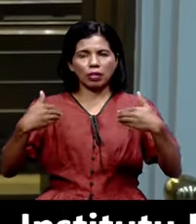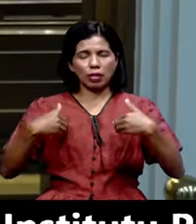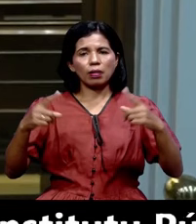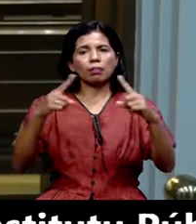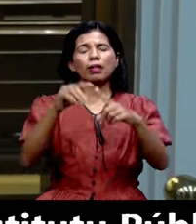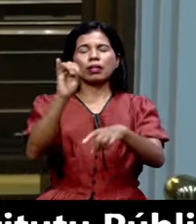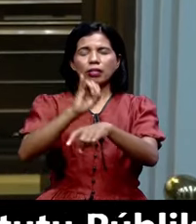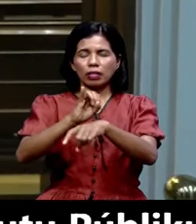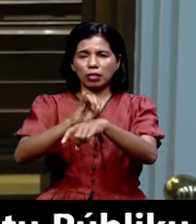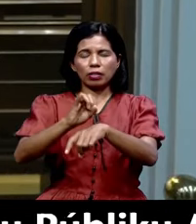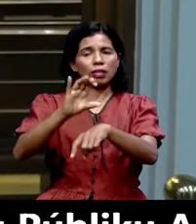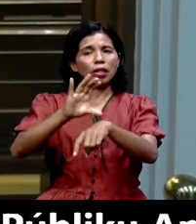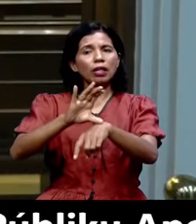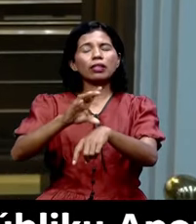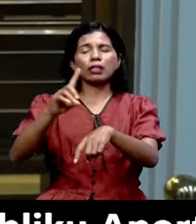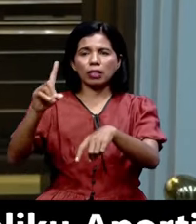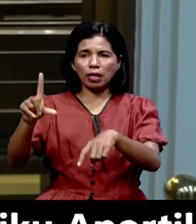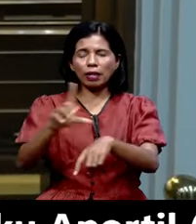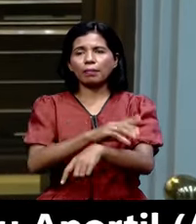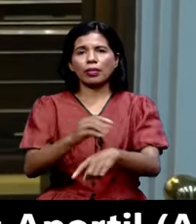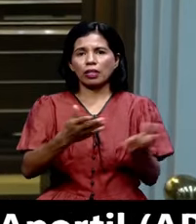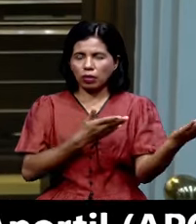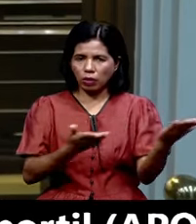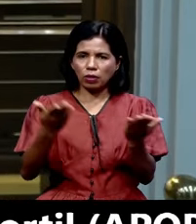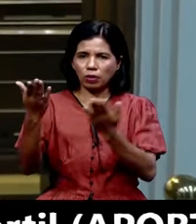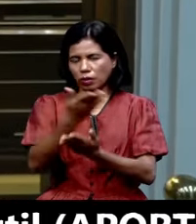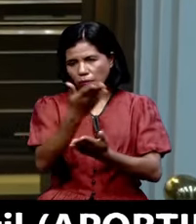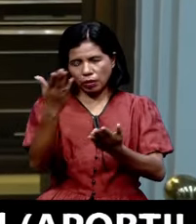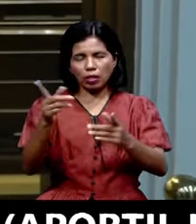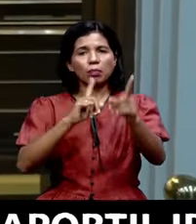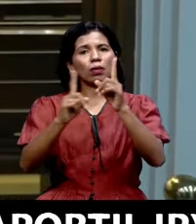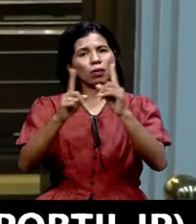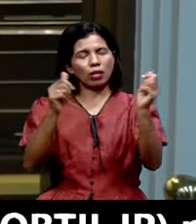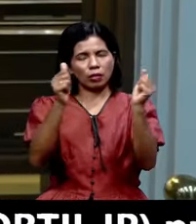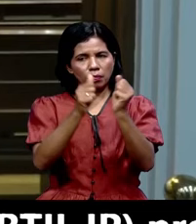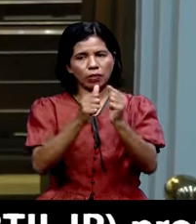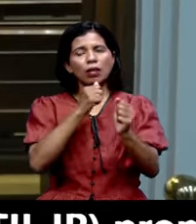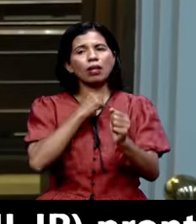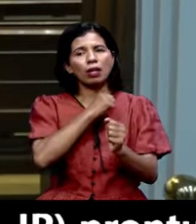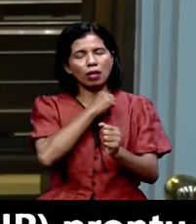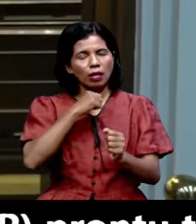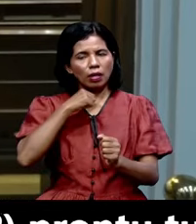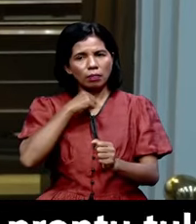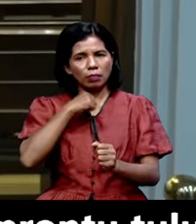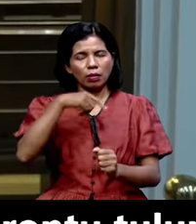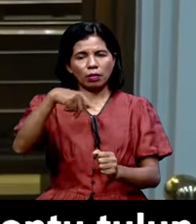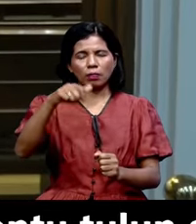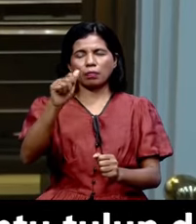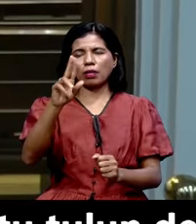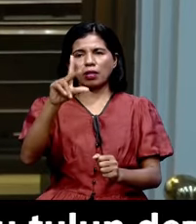Igreja Catedral, Horas Lorais, House Glória está bom, ser, e está bom. Dali a muito com o Padre Paulo com a Igreja